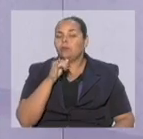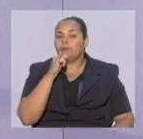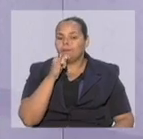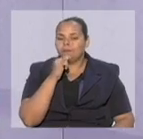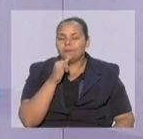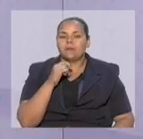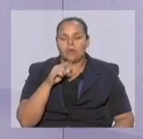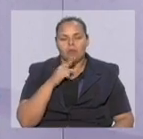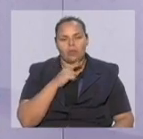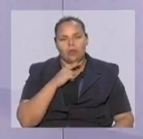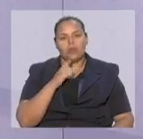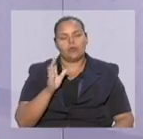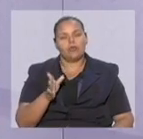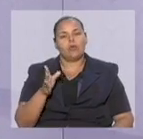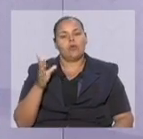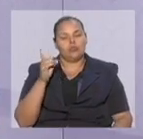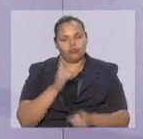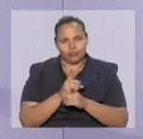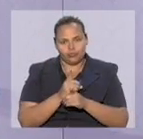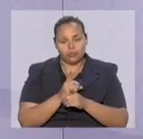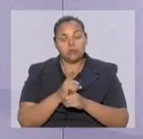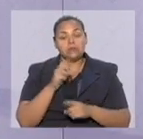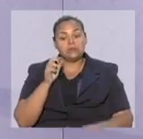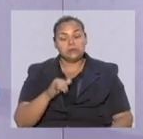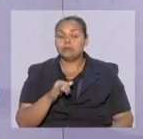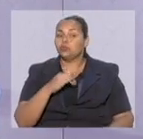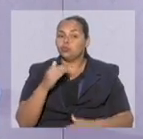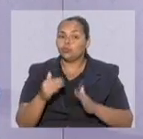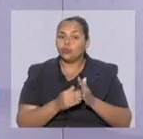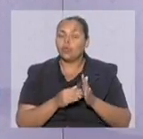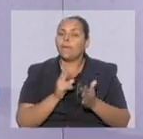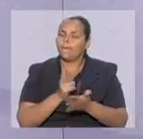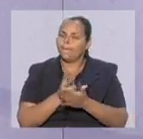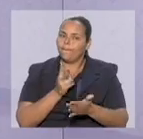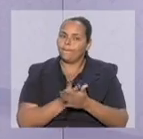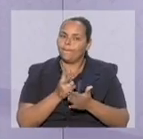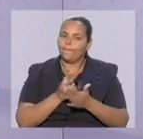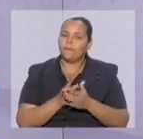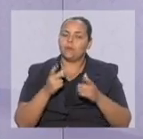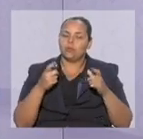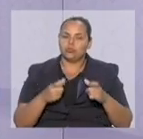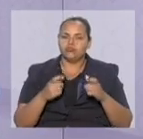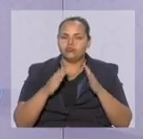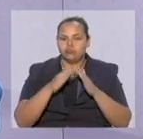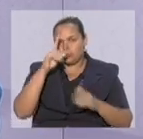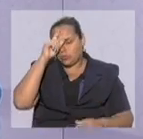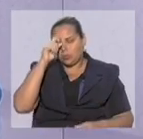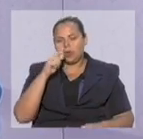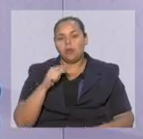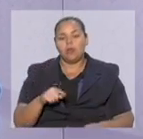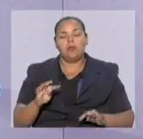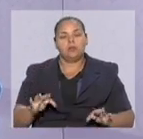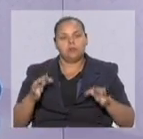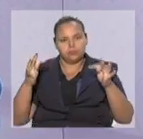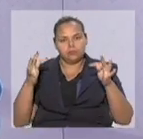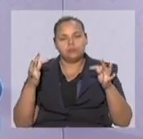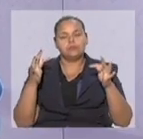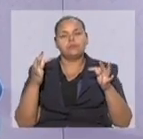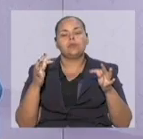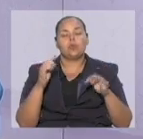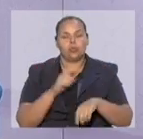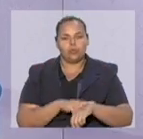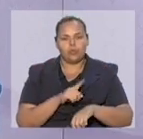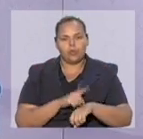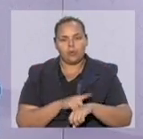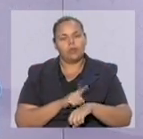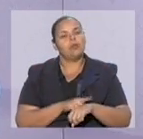só aqueles que já têm o diagnóstico. Ou seja, se eles fizerem tudo no mesmo lugar, a adesão ao tratamento é